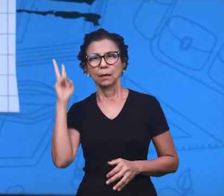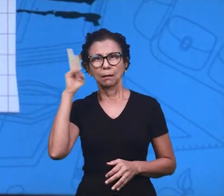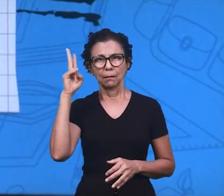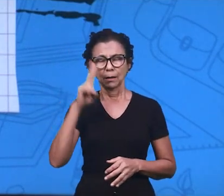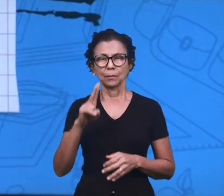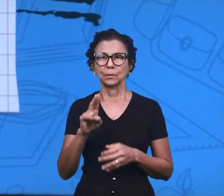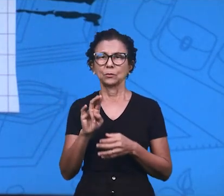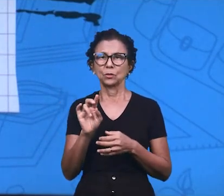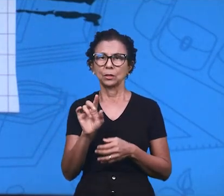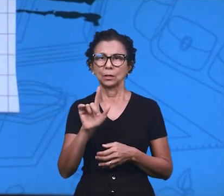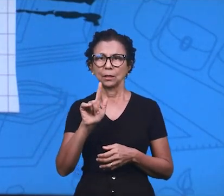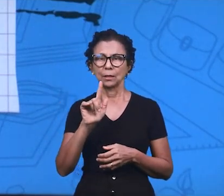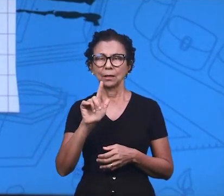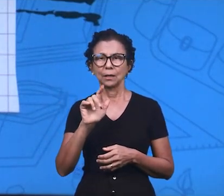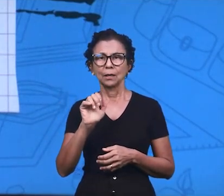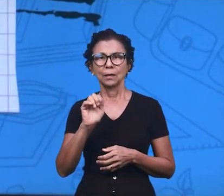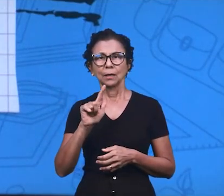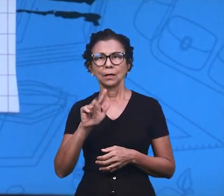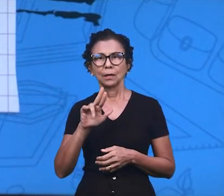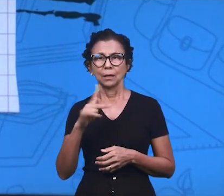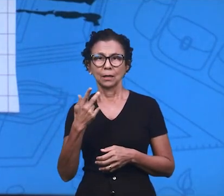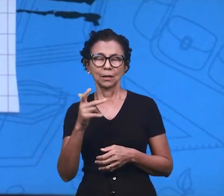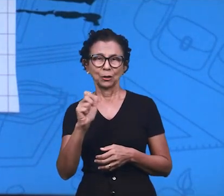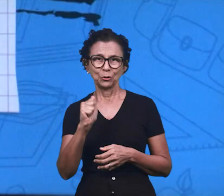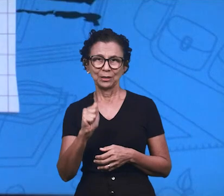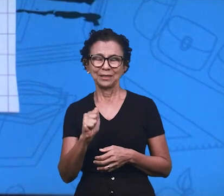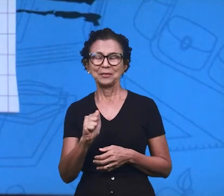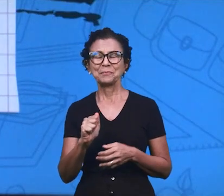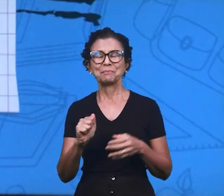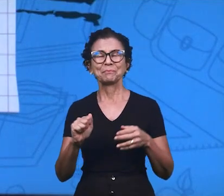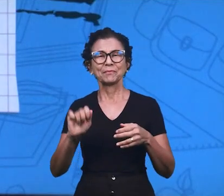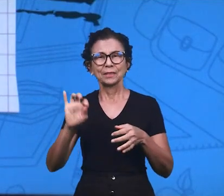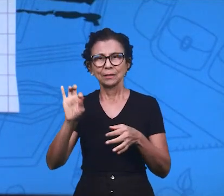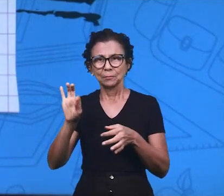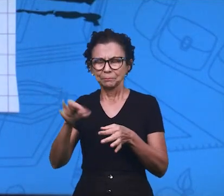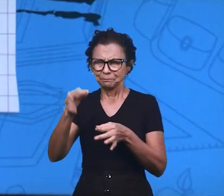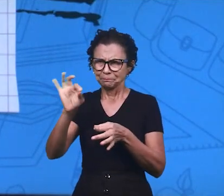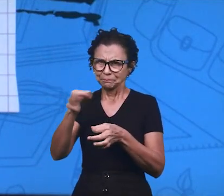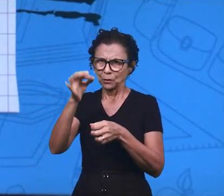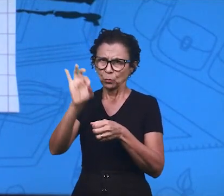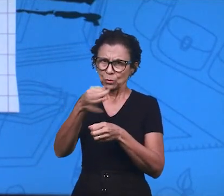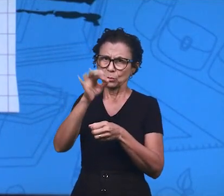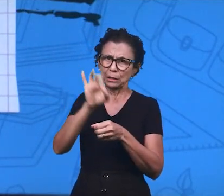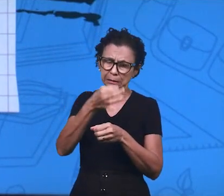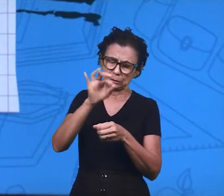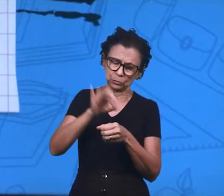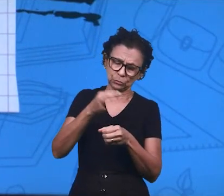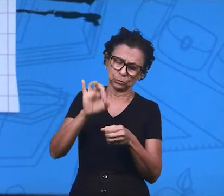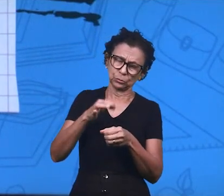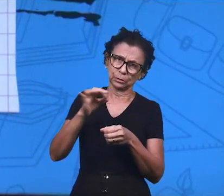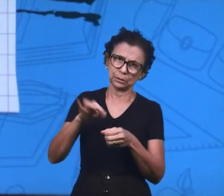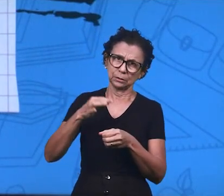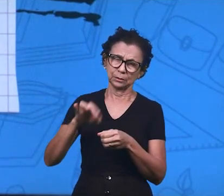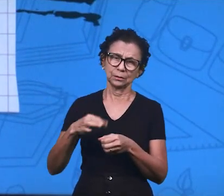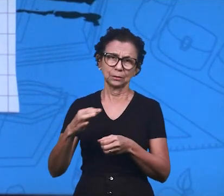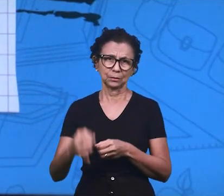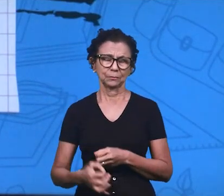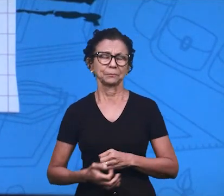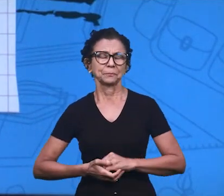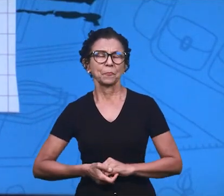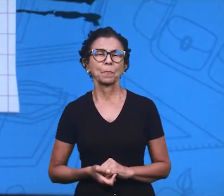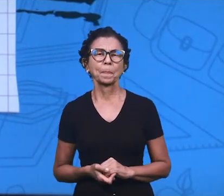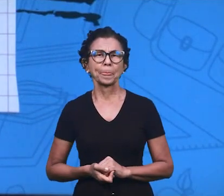E também a gente fala de operadores argumentativos, mas eu vou simplificar com operadores ou conectivos e costurando as